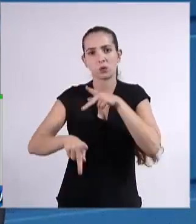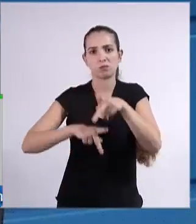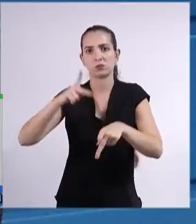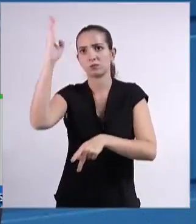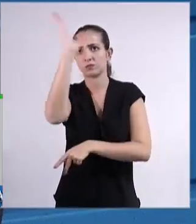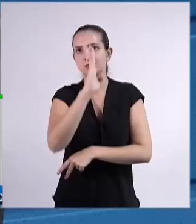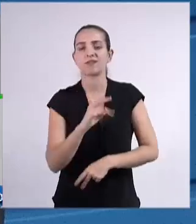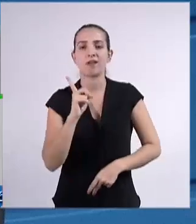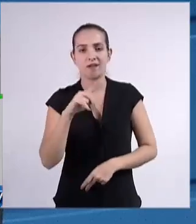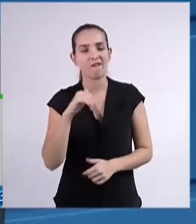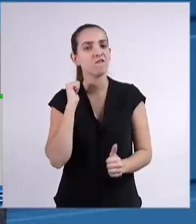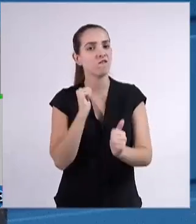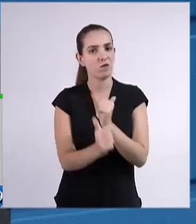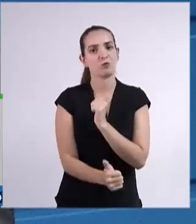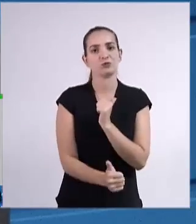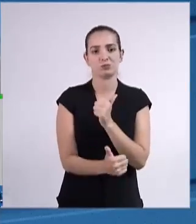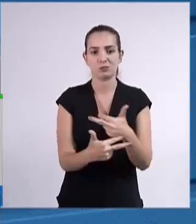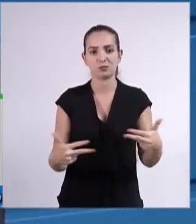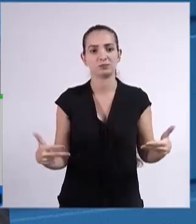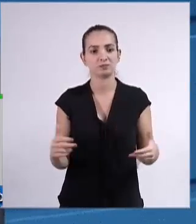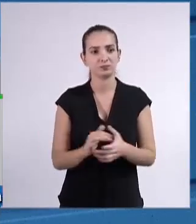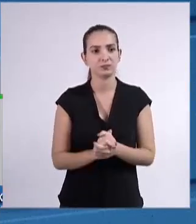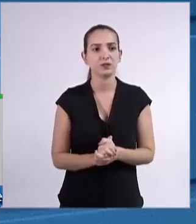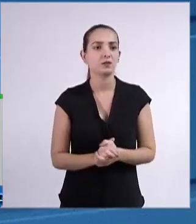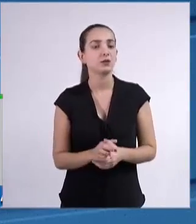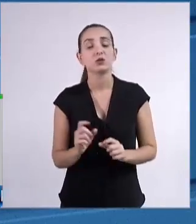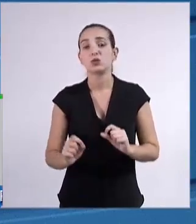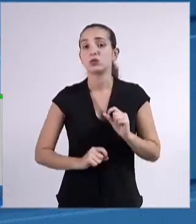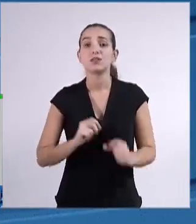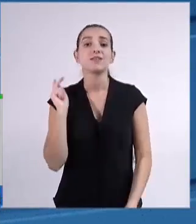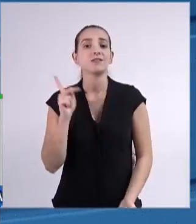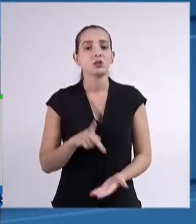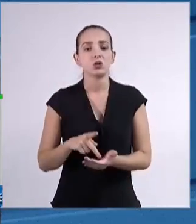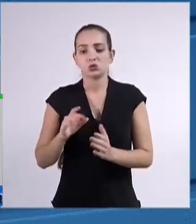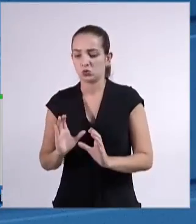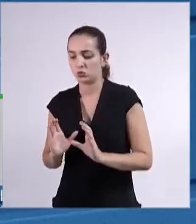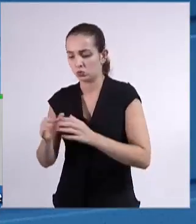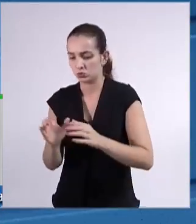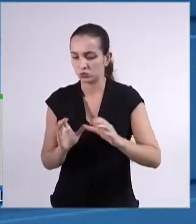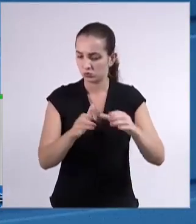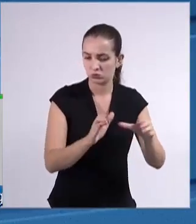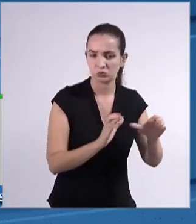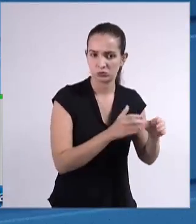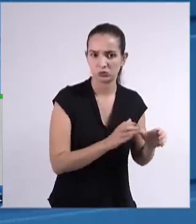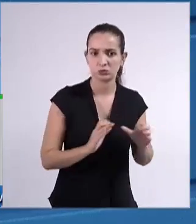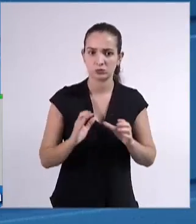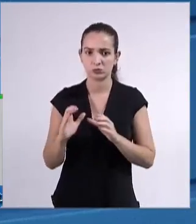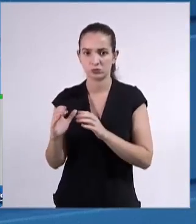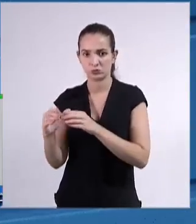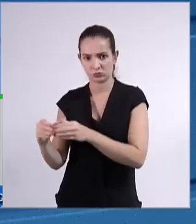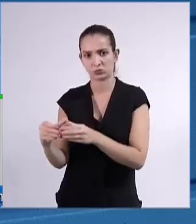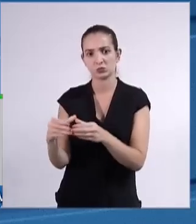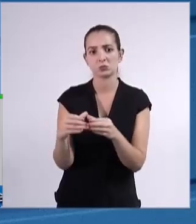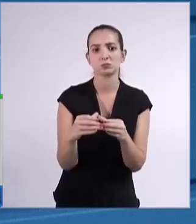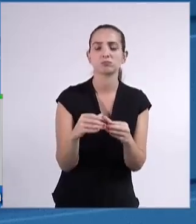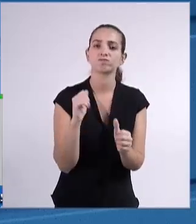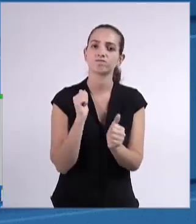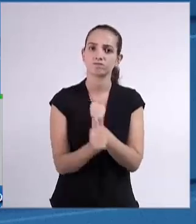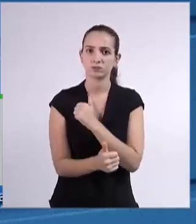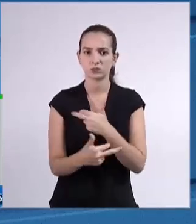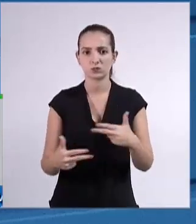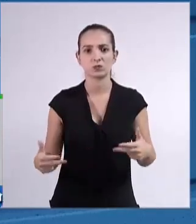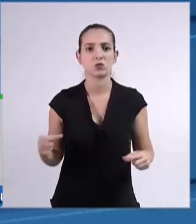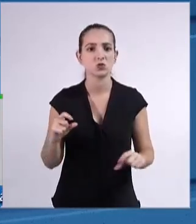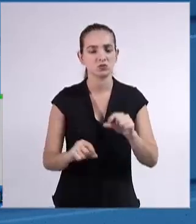é o futebol, e realmente as federações estaduais seguem a tônica da Confederação Nacional, que é uma